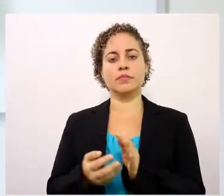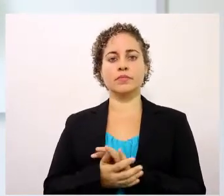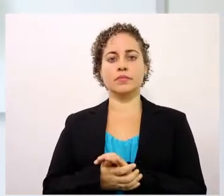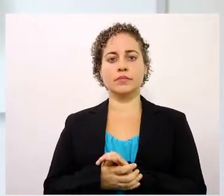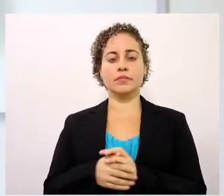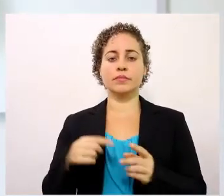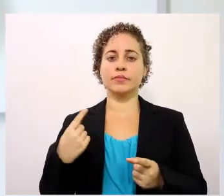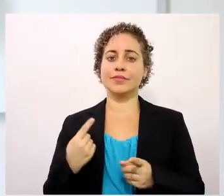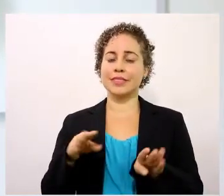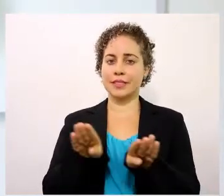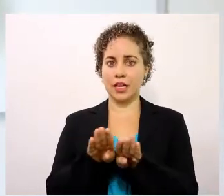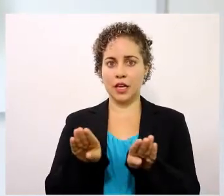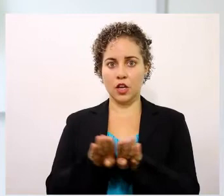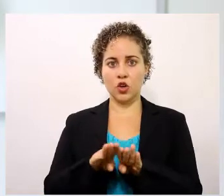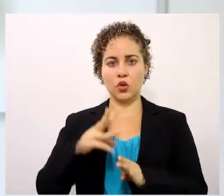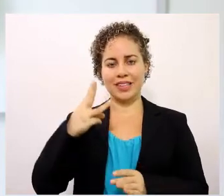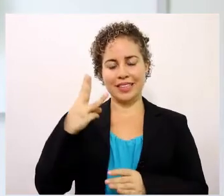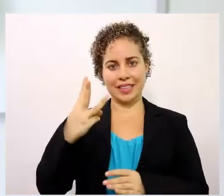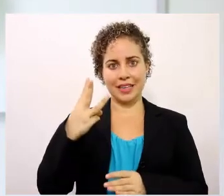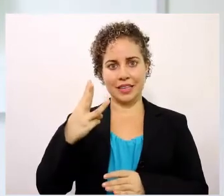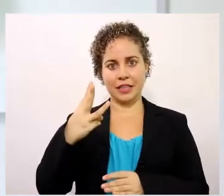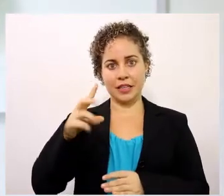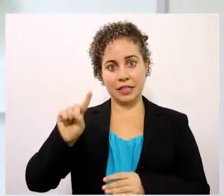vai ser igual a